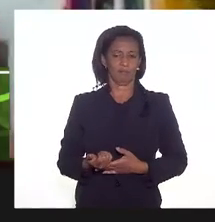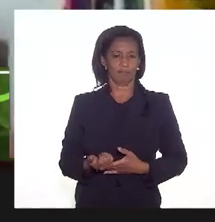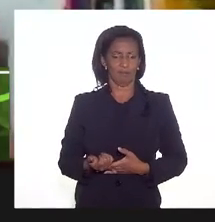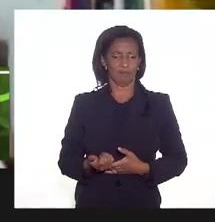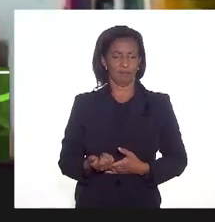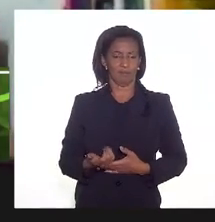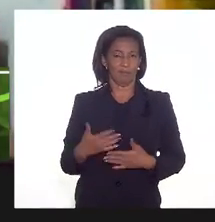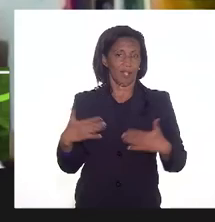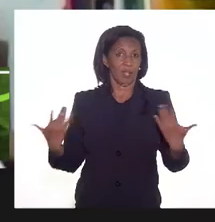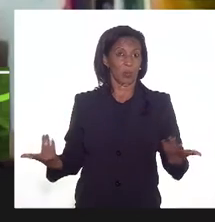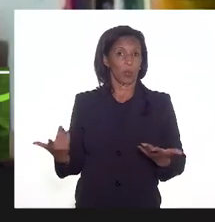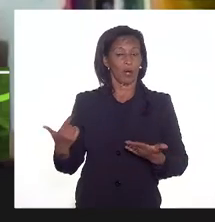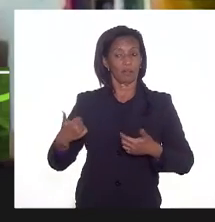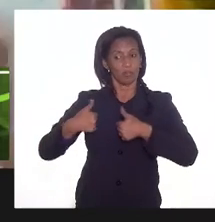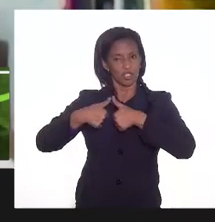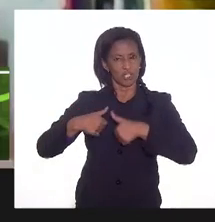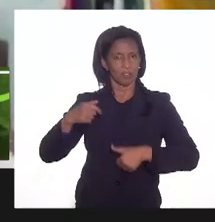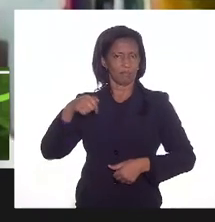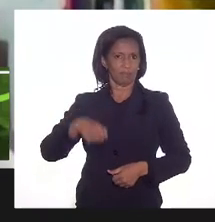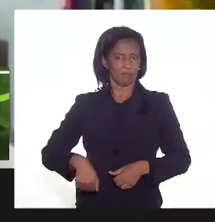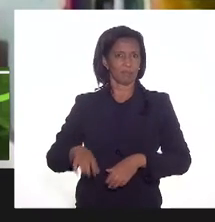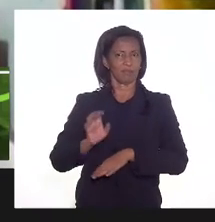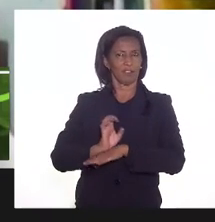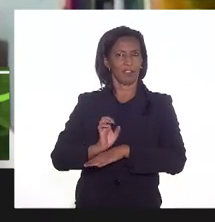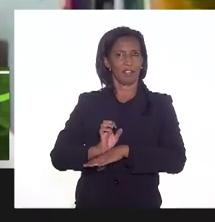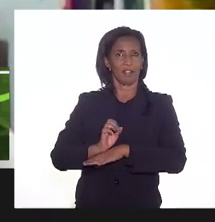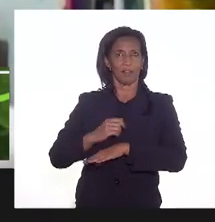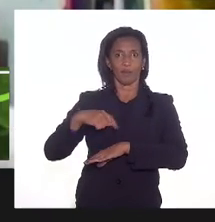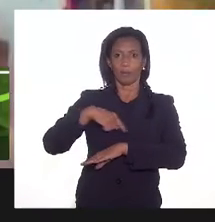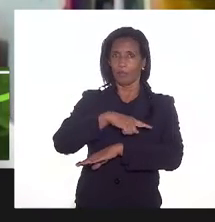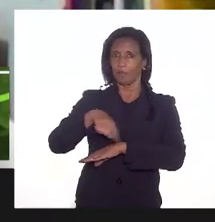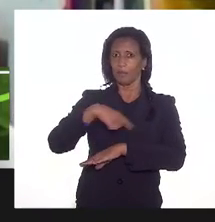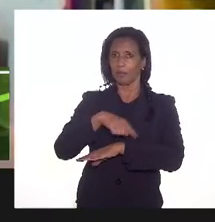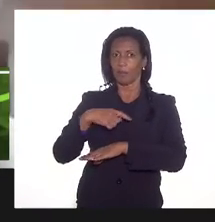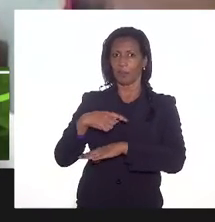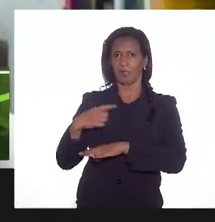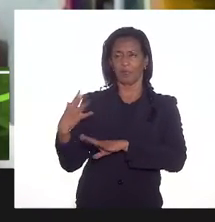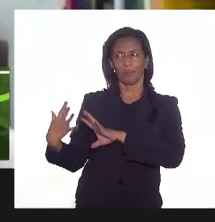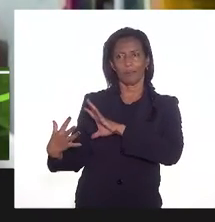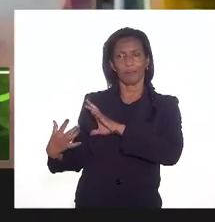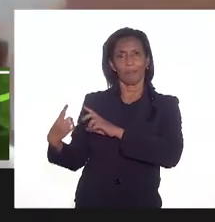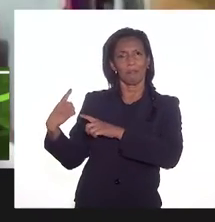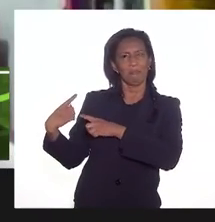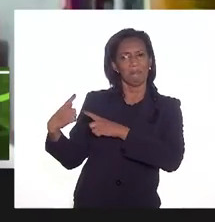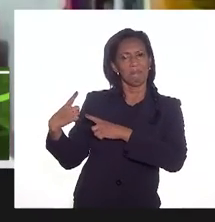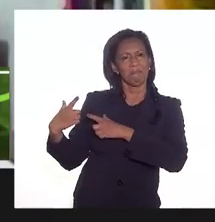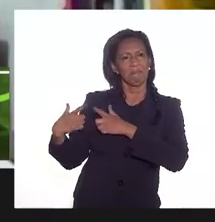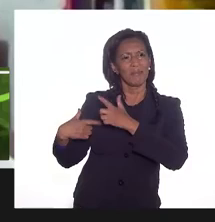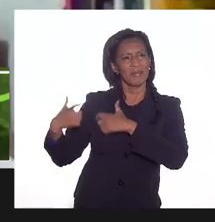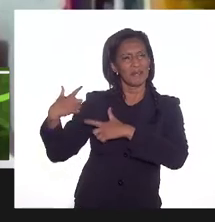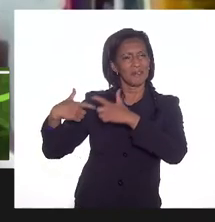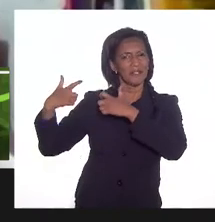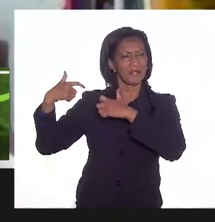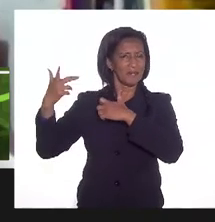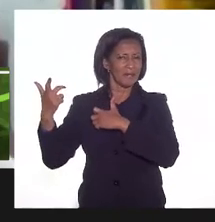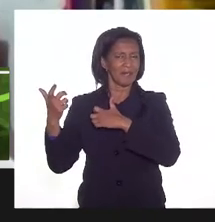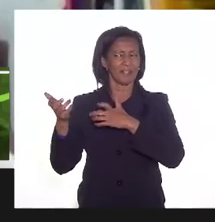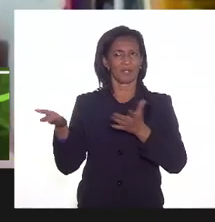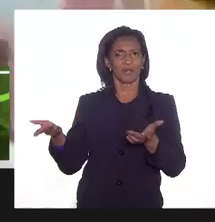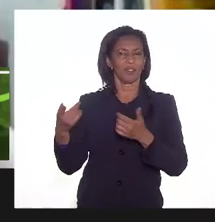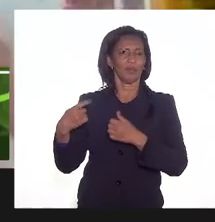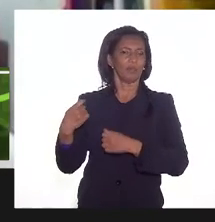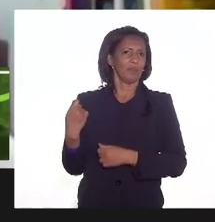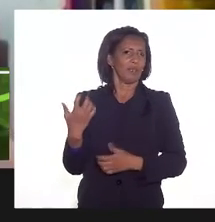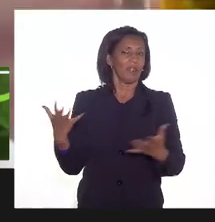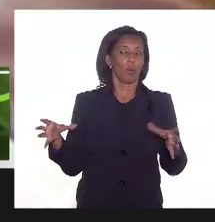enquanto estamos no Estado ficamos o tempo inteiro brigando para que ela seja relativizada flexibilizada mas a gente sabe que existe